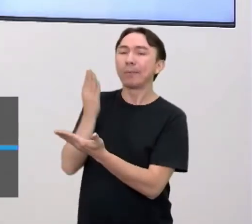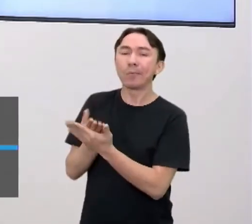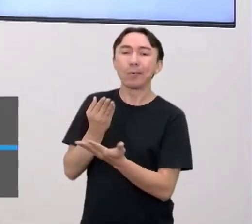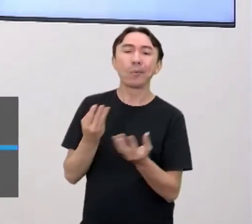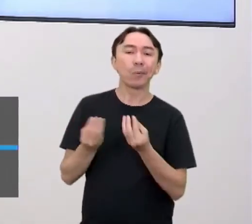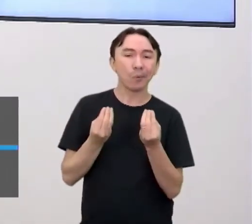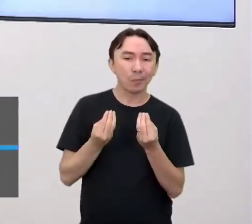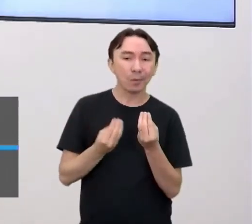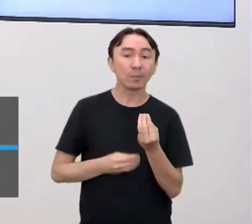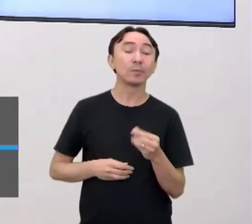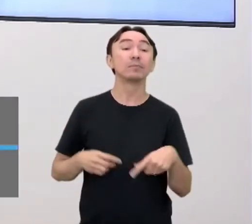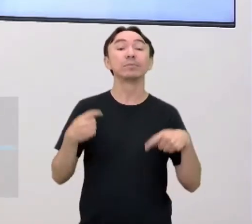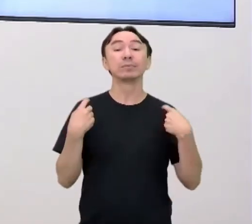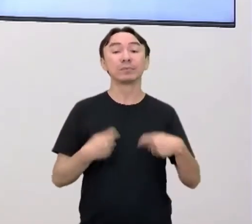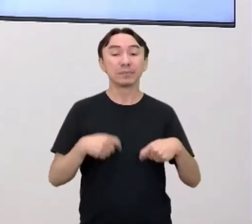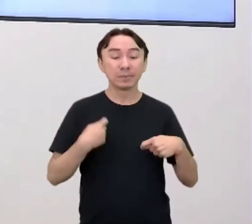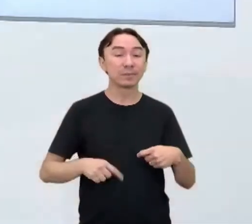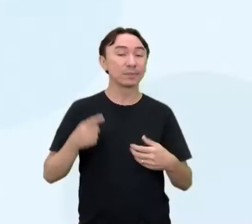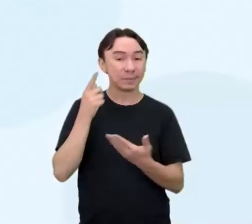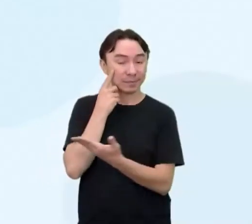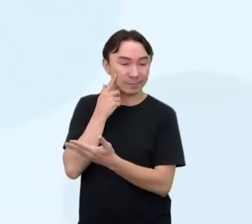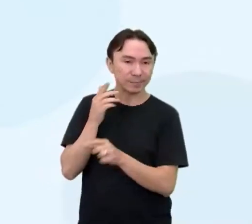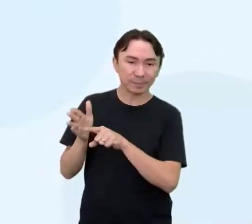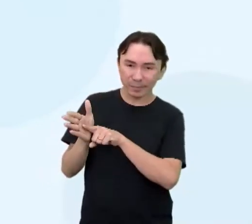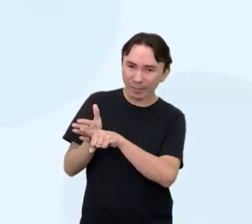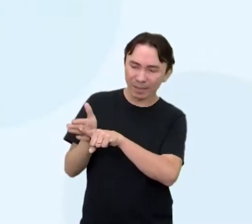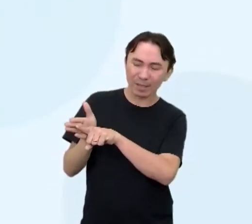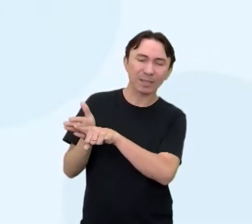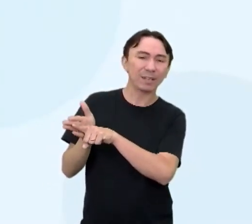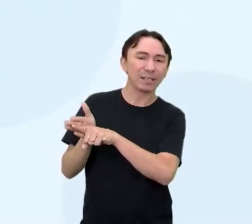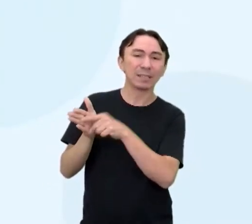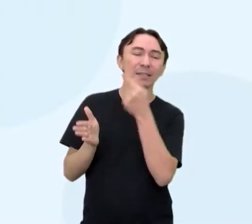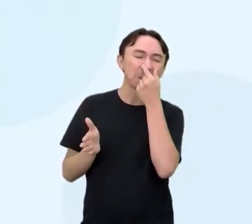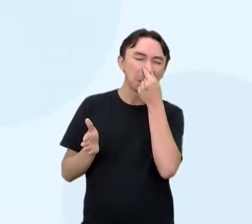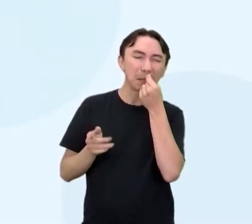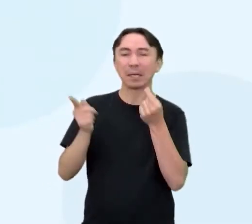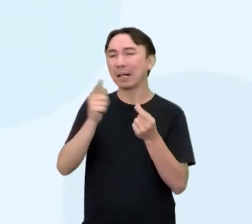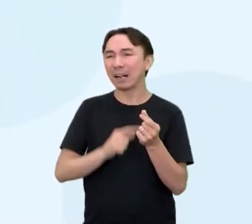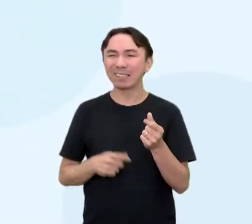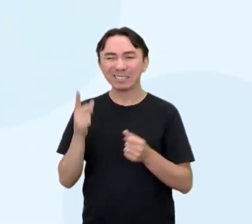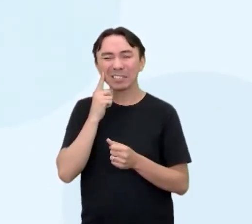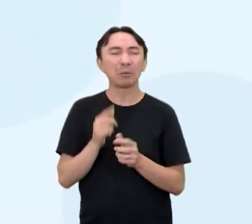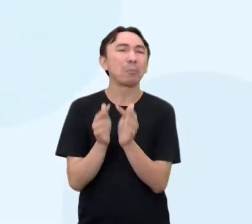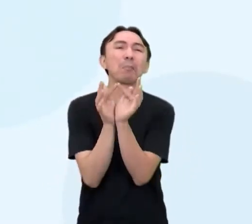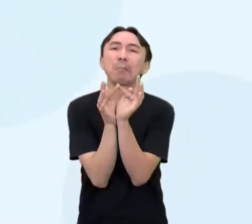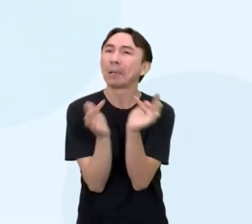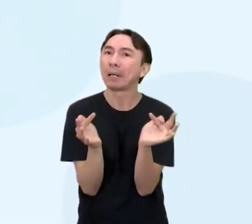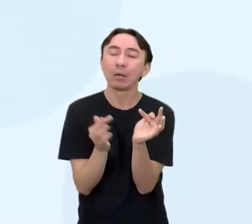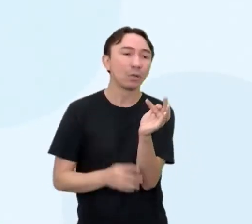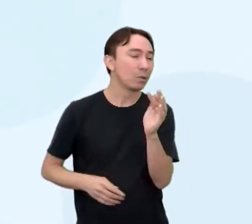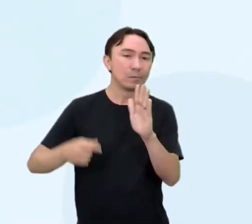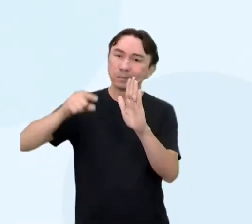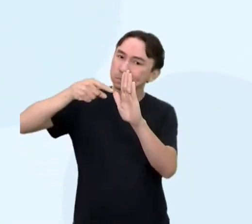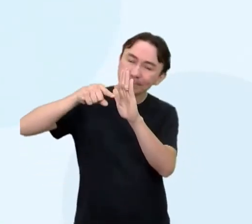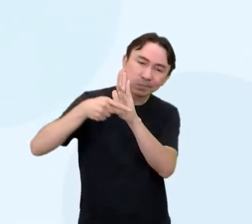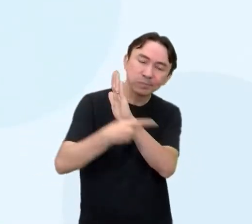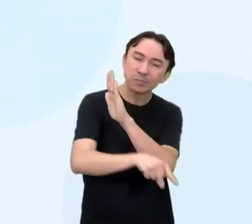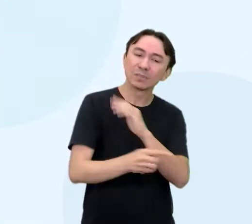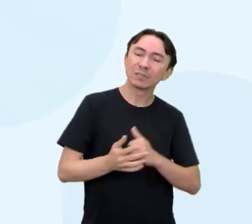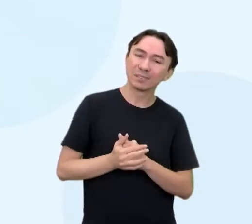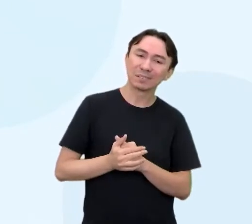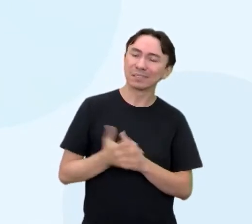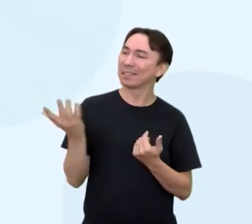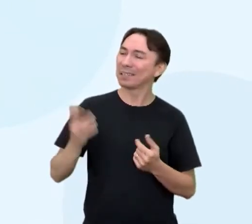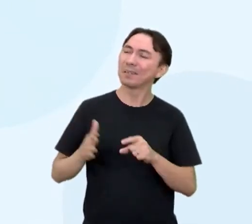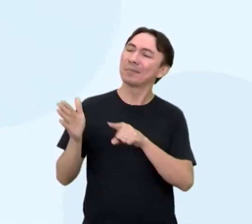ó, na extensão da pesquisa. Qual o campo que ela atua? Eu perguntei para o meu pai, para o meu tio, para